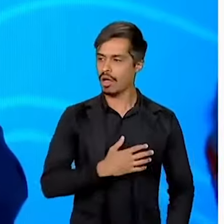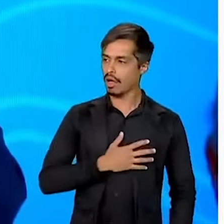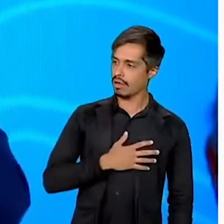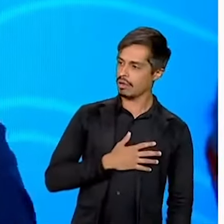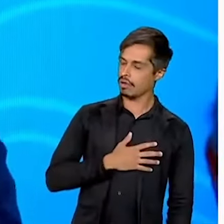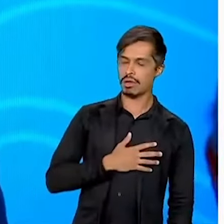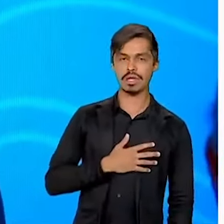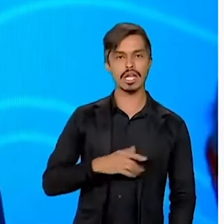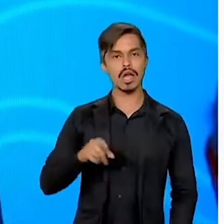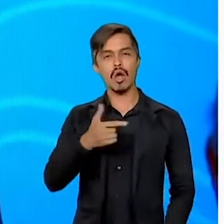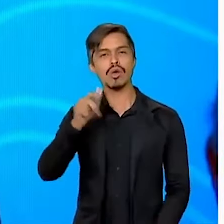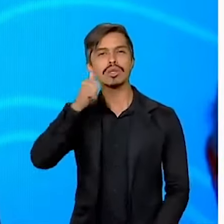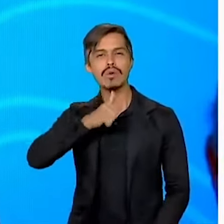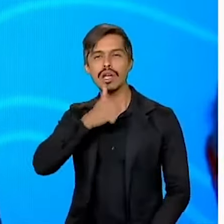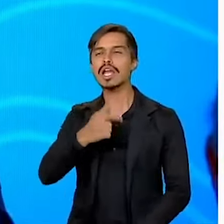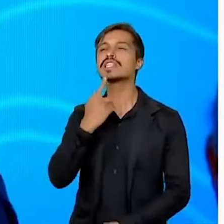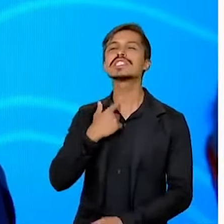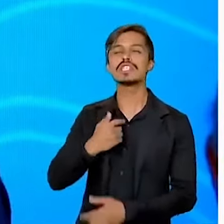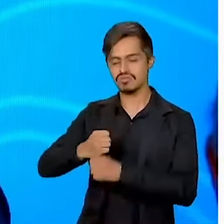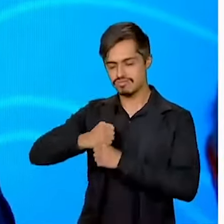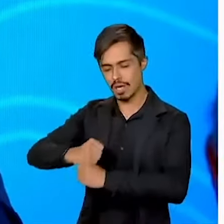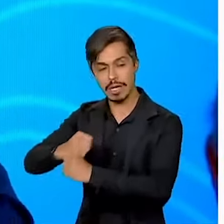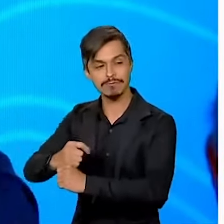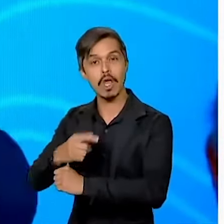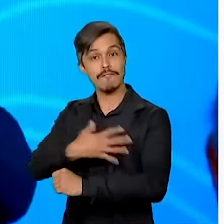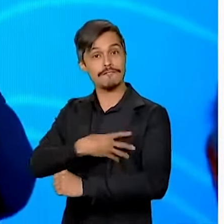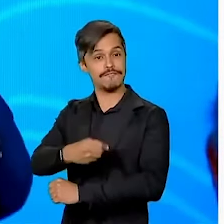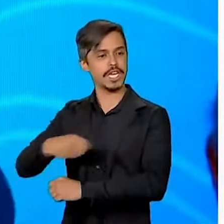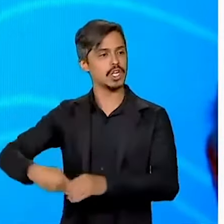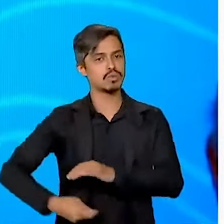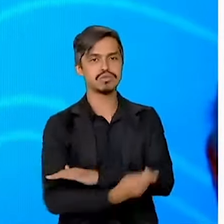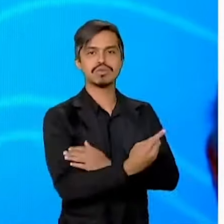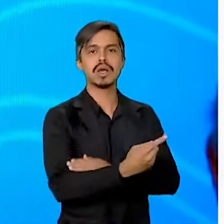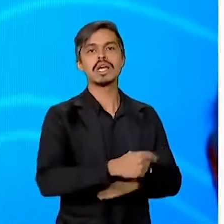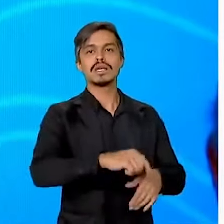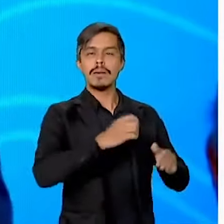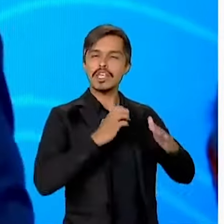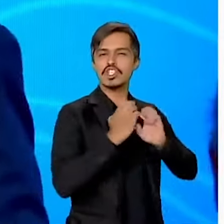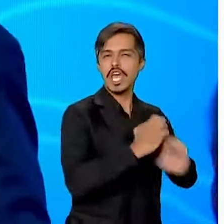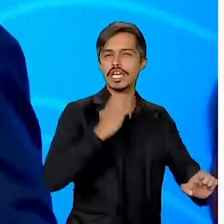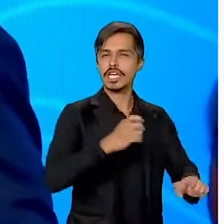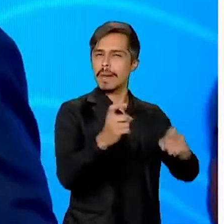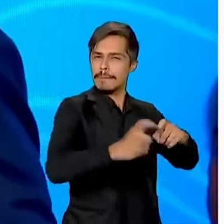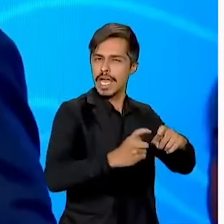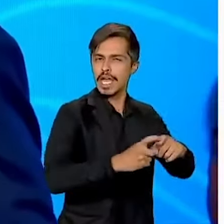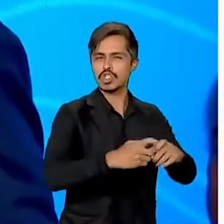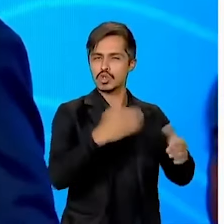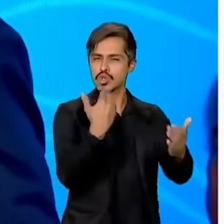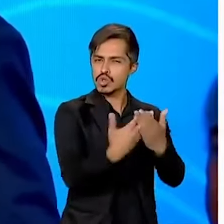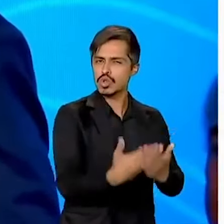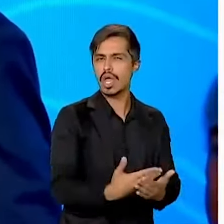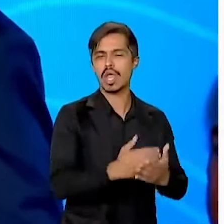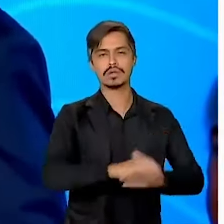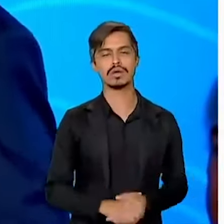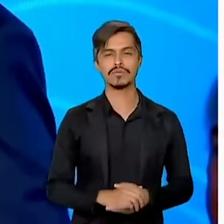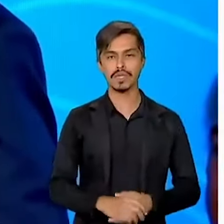fazendo medicina, fazendo enfermaria, fazendo engenharia, filho de pedreiro fazendo